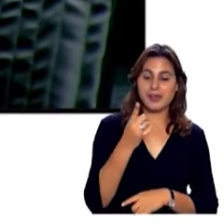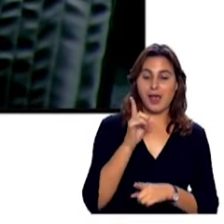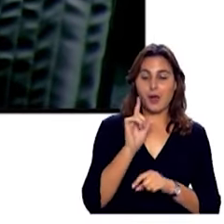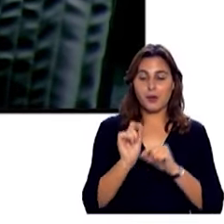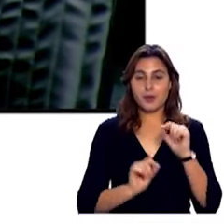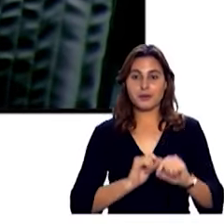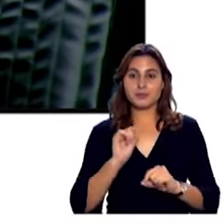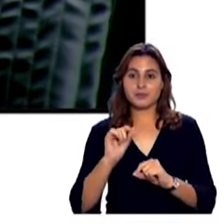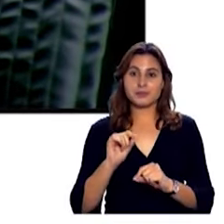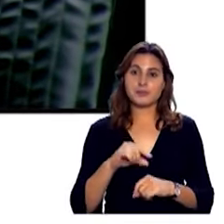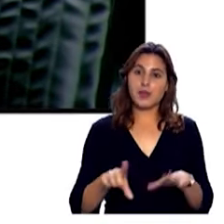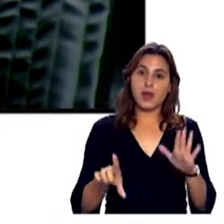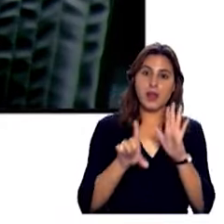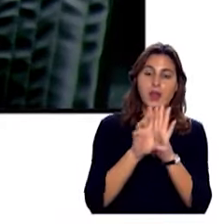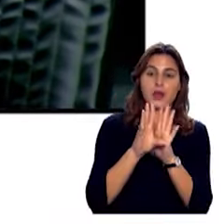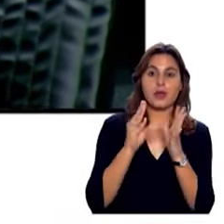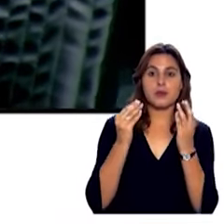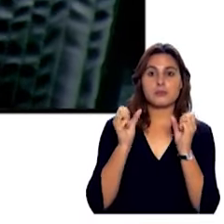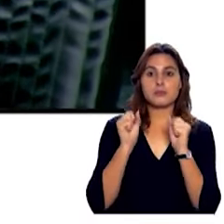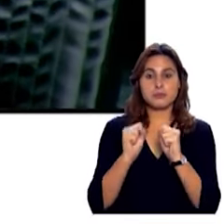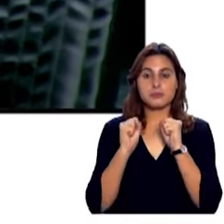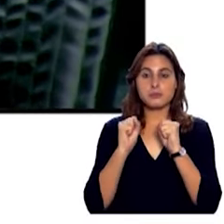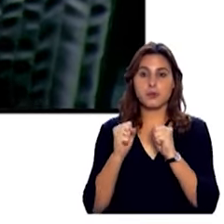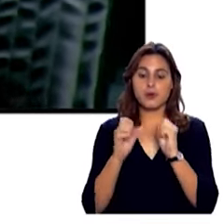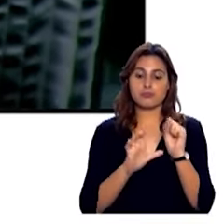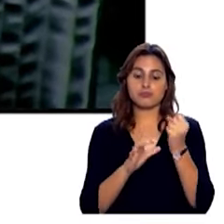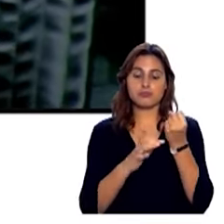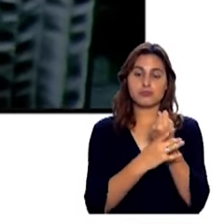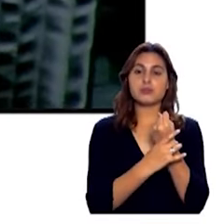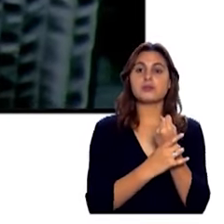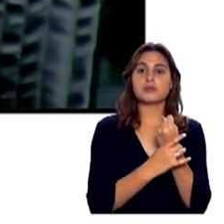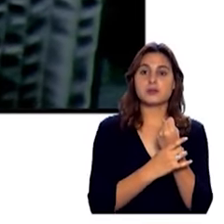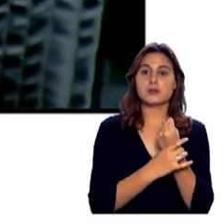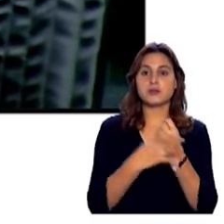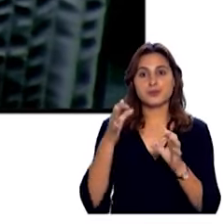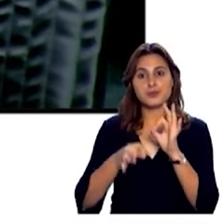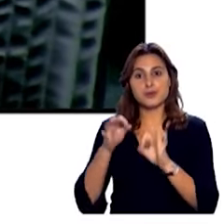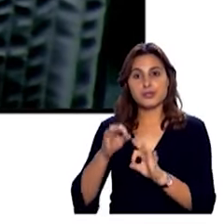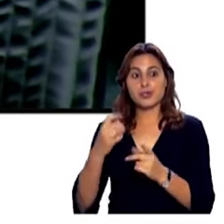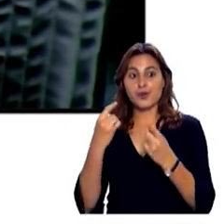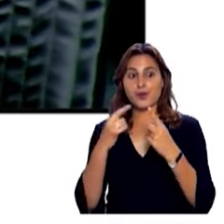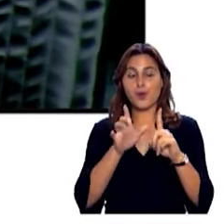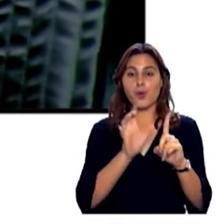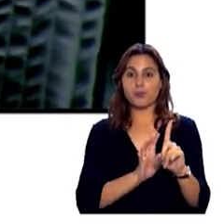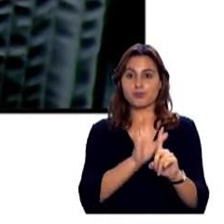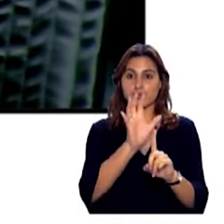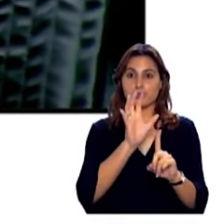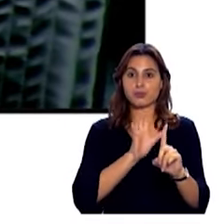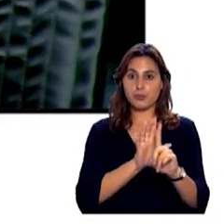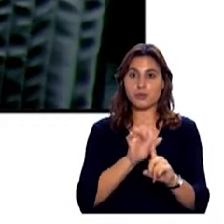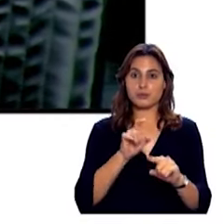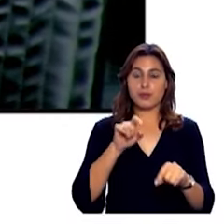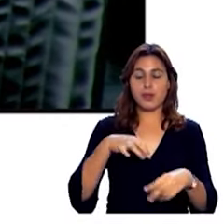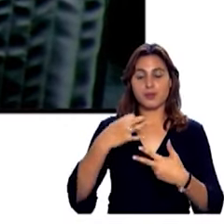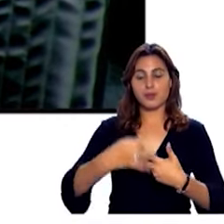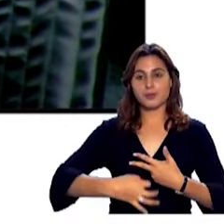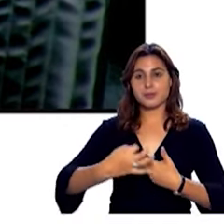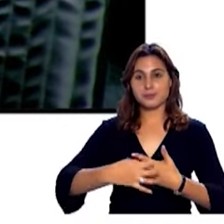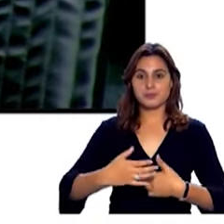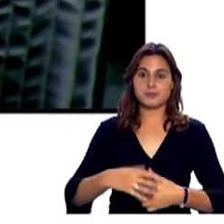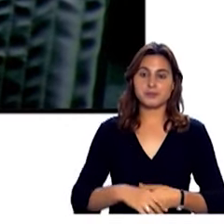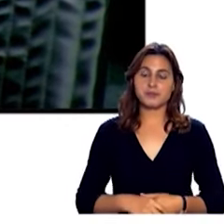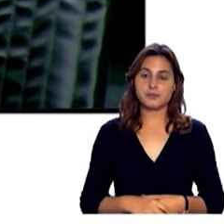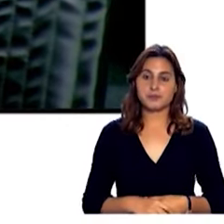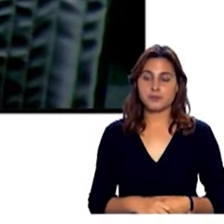poderia nos oferecer a segurança jurídica contra o abuso do poder judiciário Como dizia a professora Soraia né E que